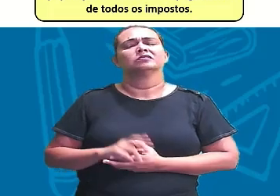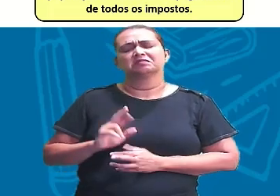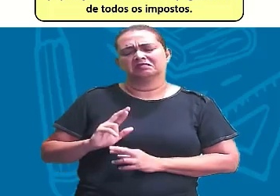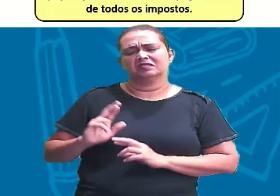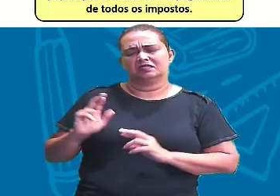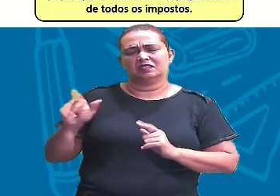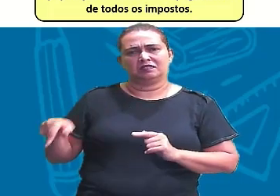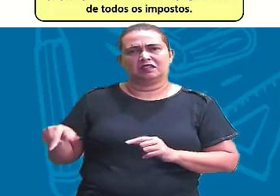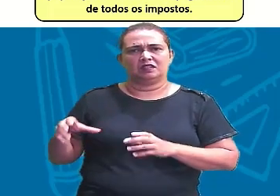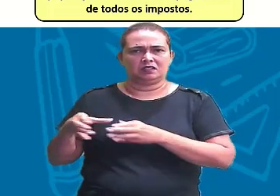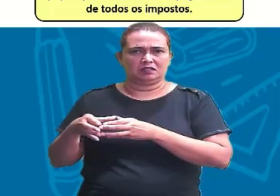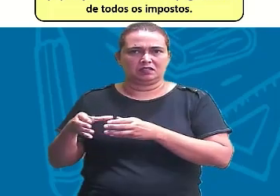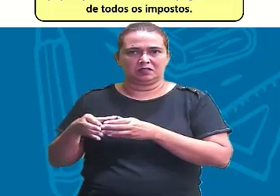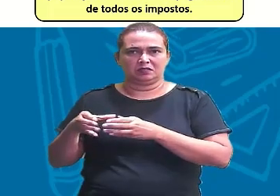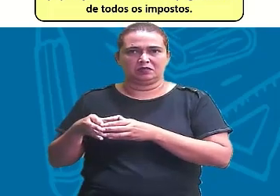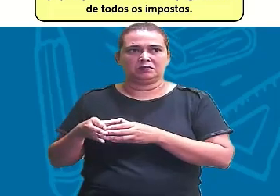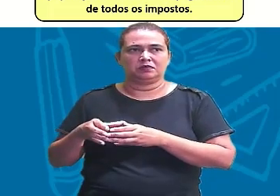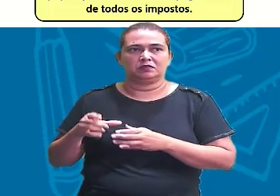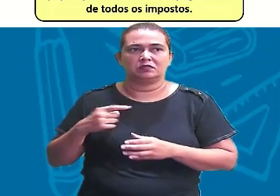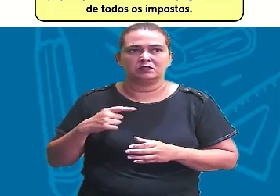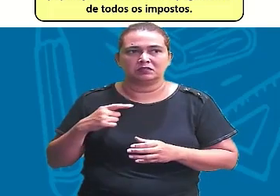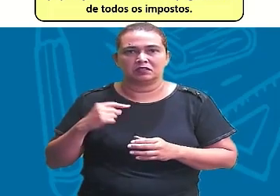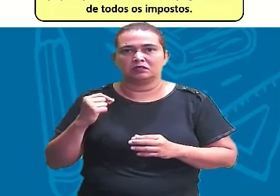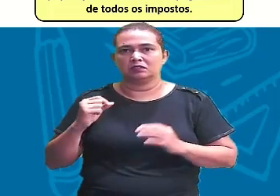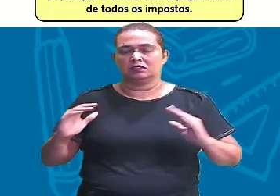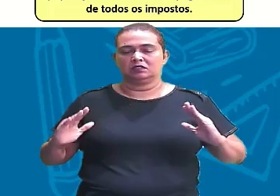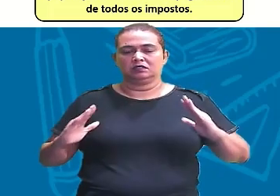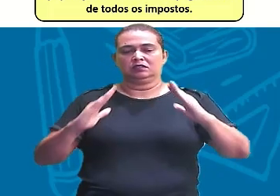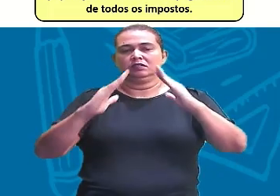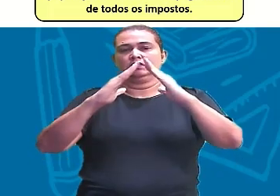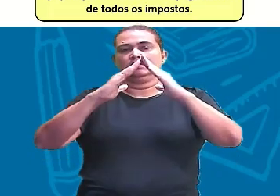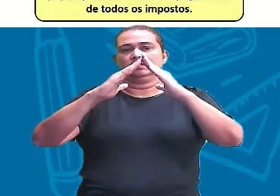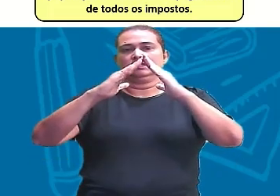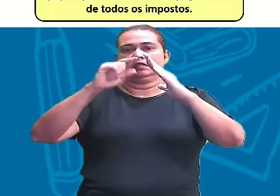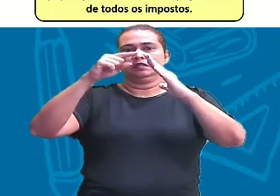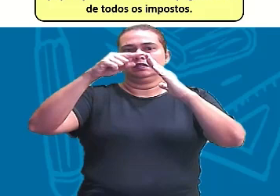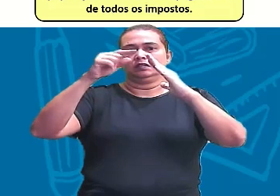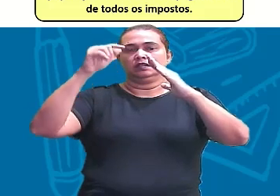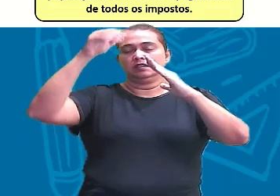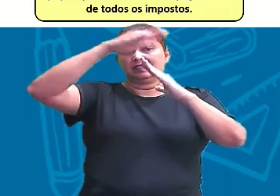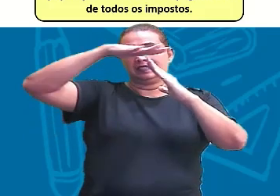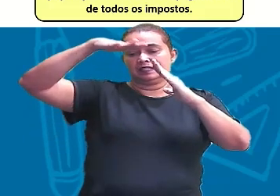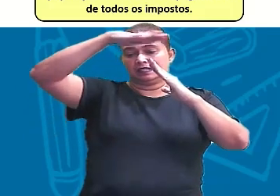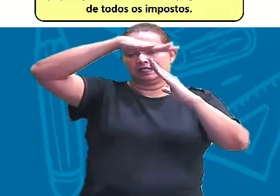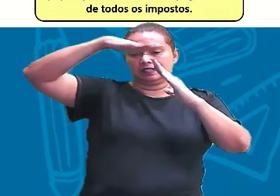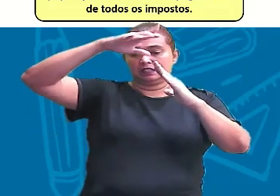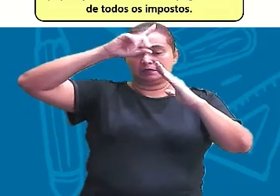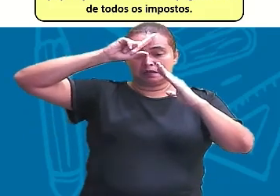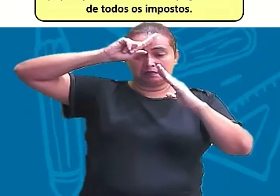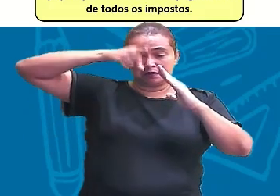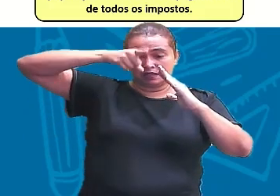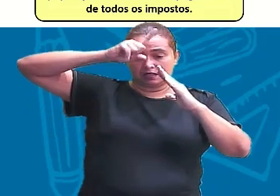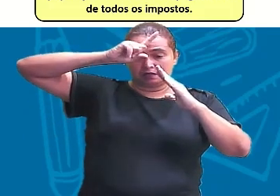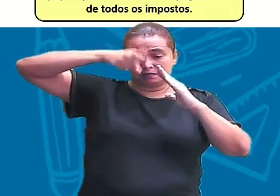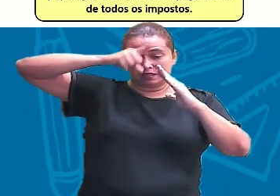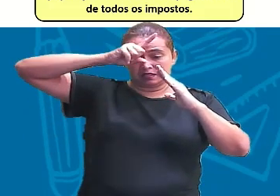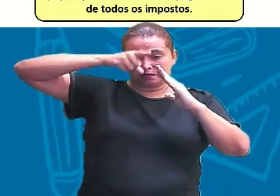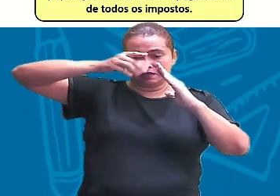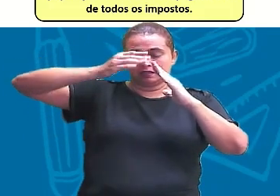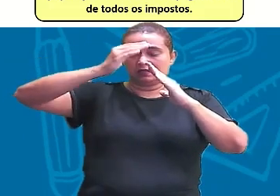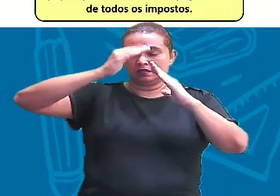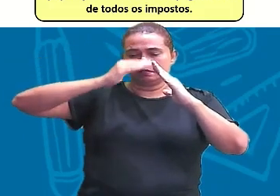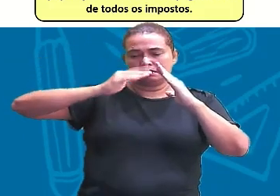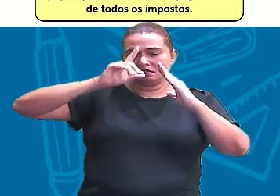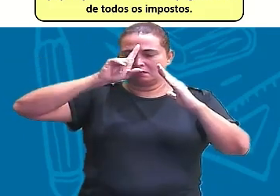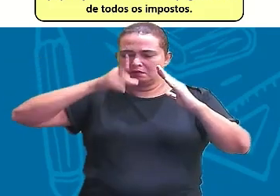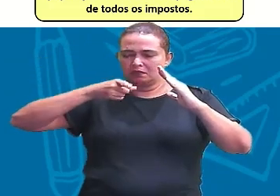uma hierarquia de poder. Quem manda mais está no topo, quem manda menos está abaixo e assim por diante. Isso quer dizer que a maior